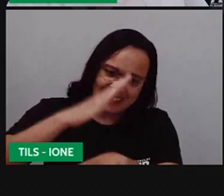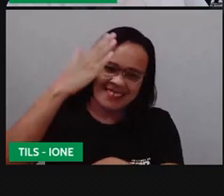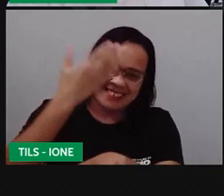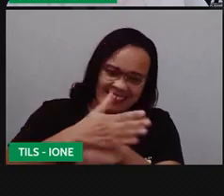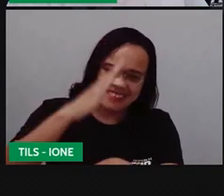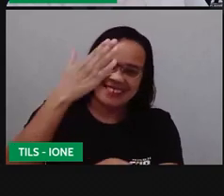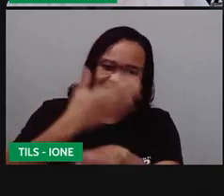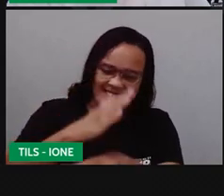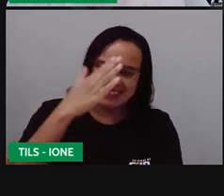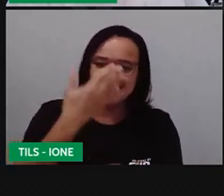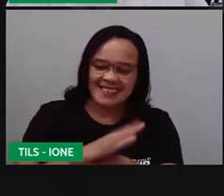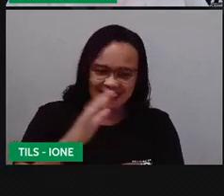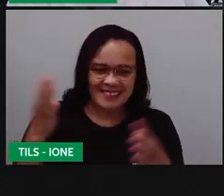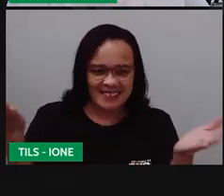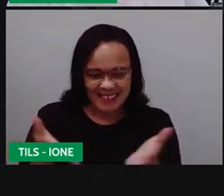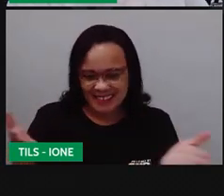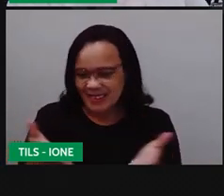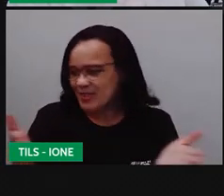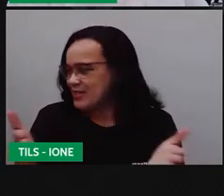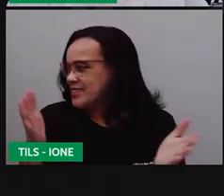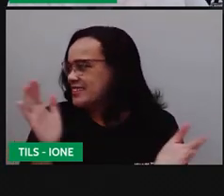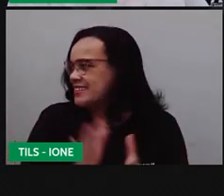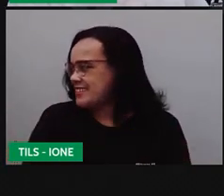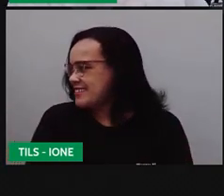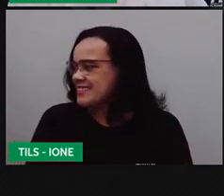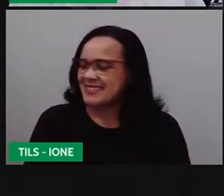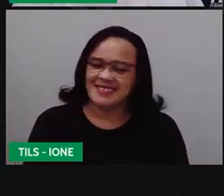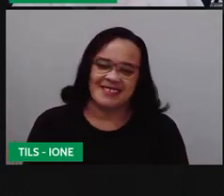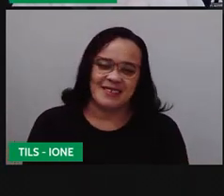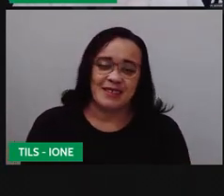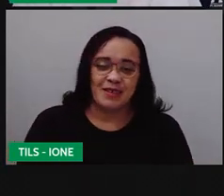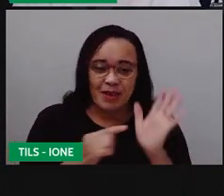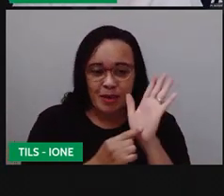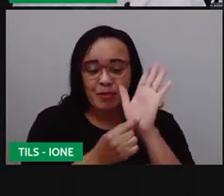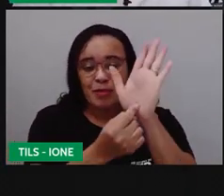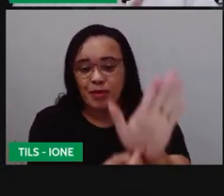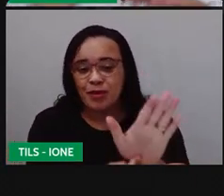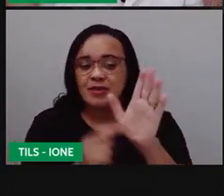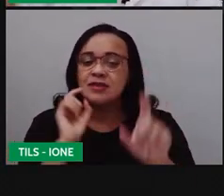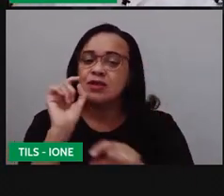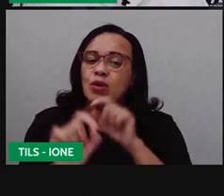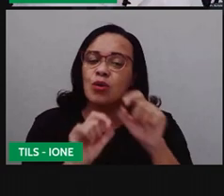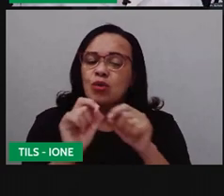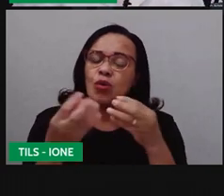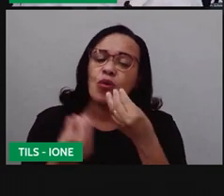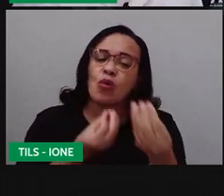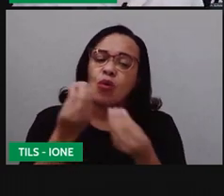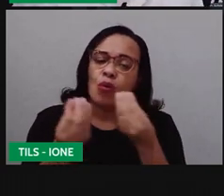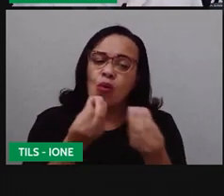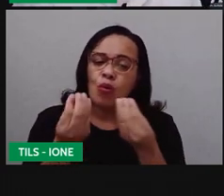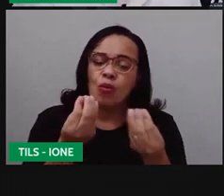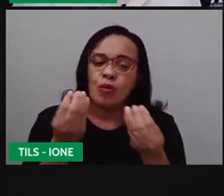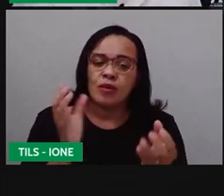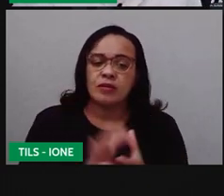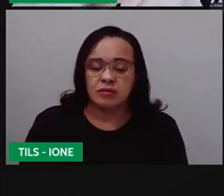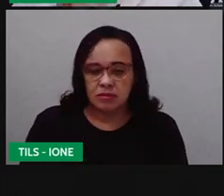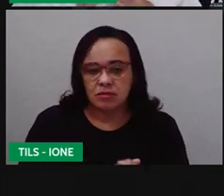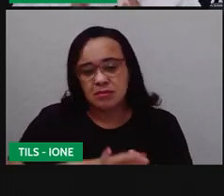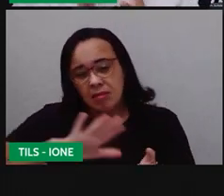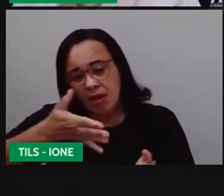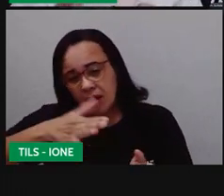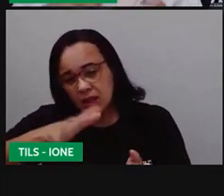prática. Vamos fazer uma atividade prática. A prova é mostrar para vocês, né, como funciona mais ou